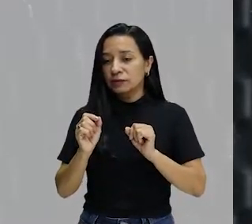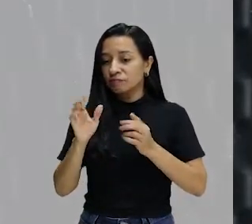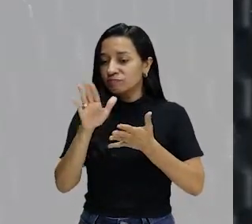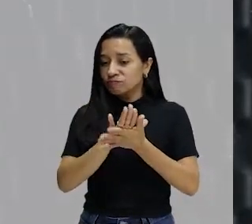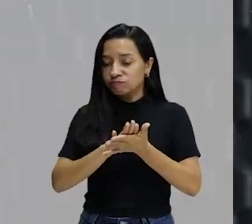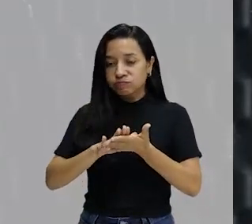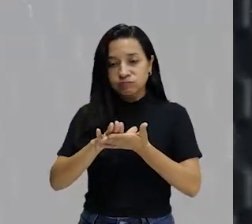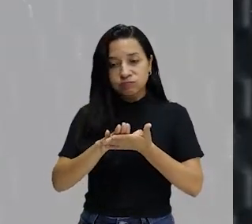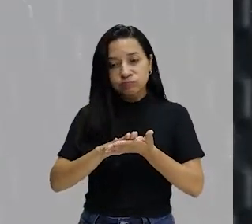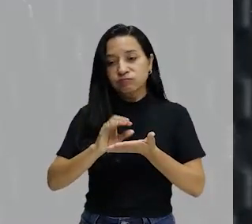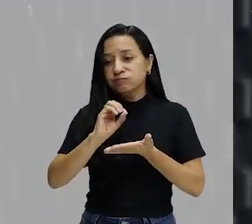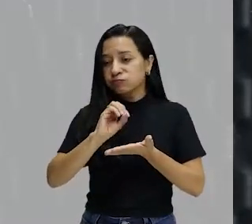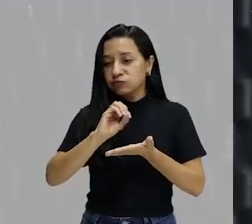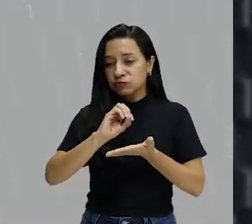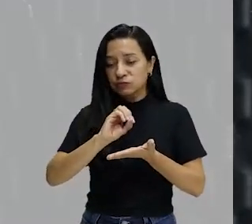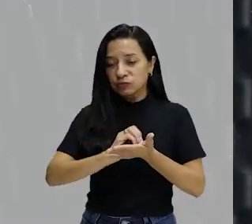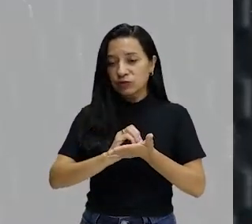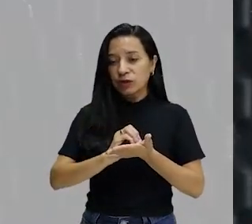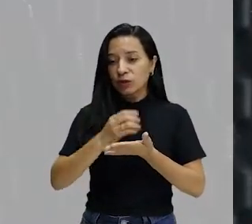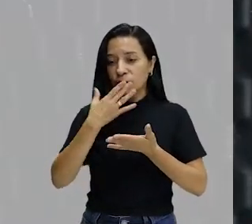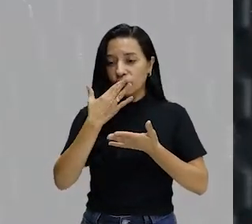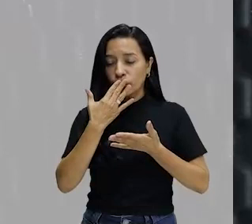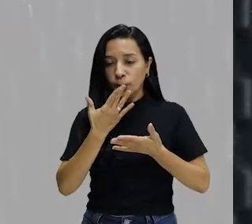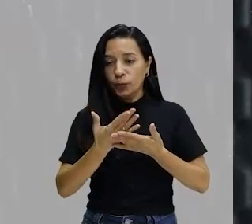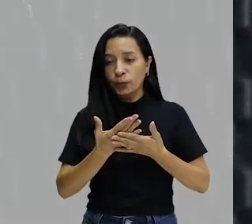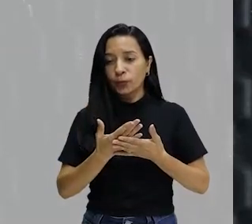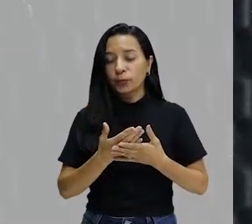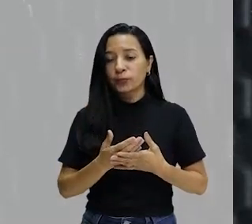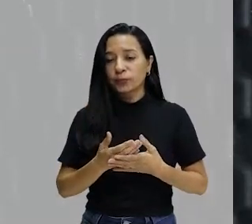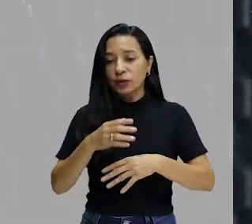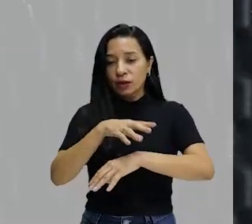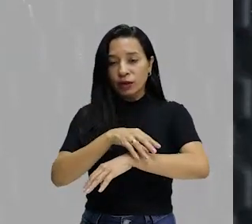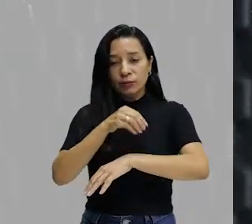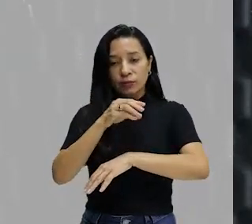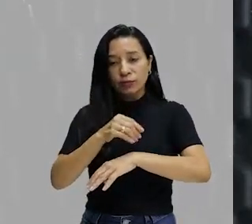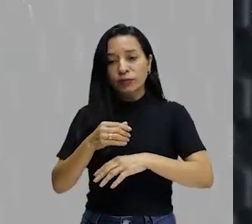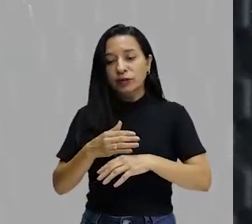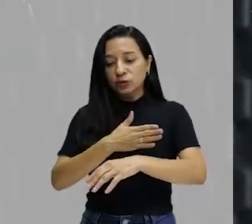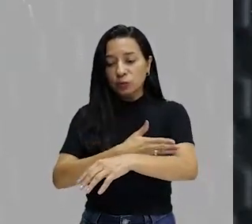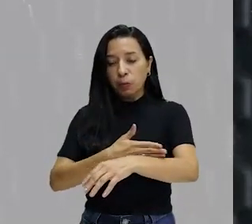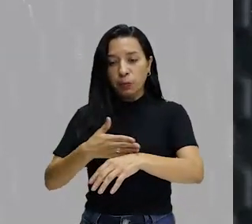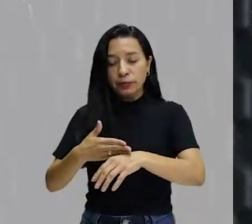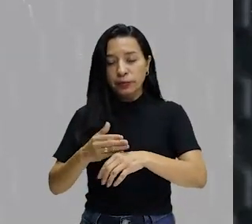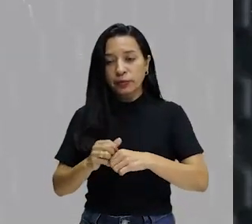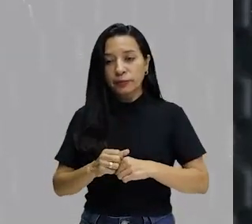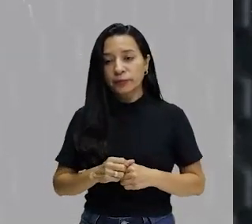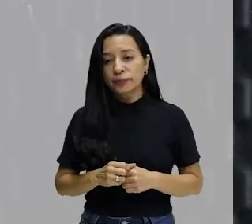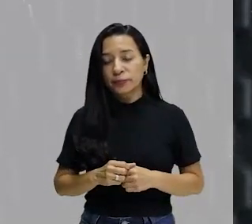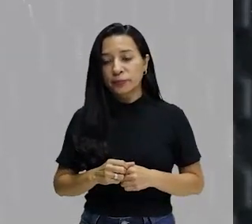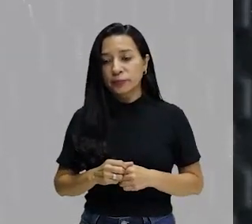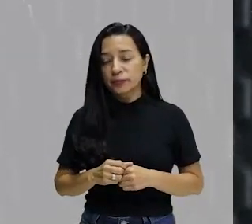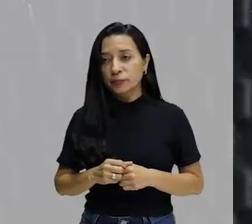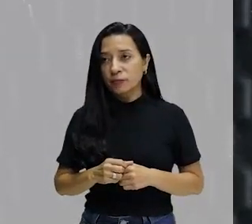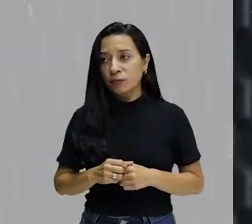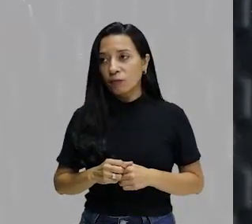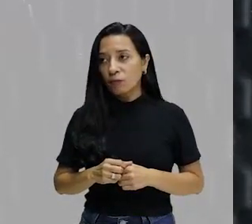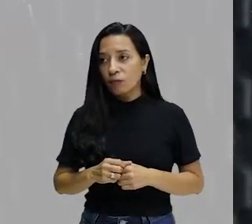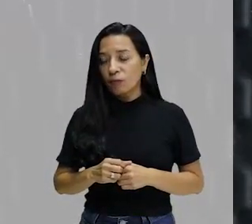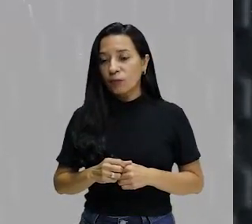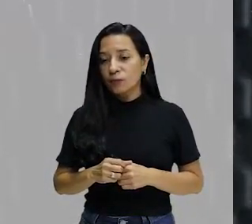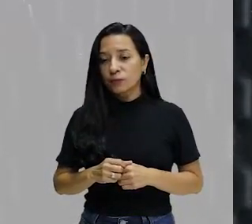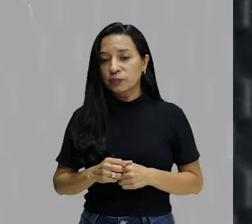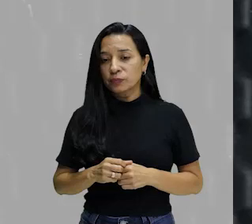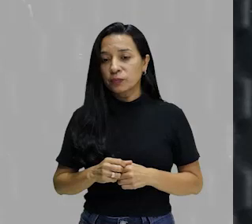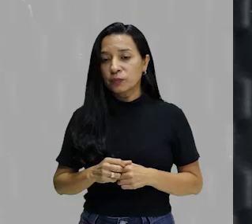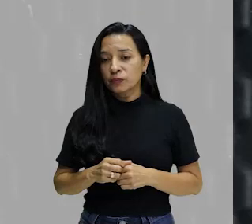pigmento. Então, como não tem pigmento nenhum, a plumagem desses pássaros vai ser branca, certo? Já